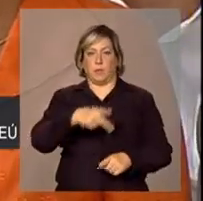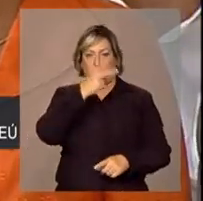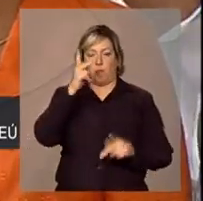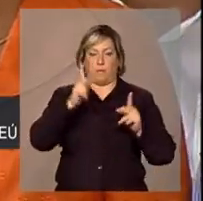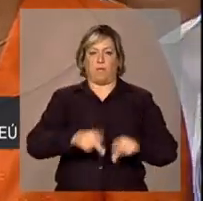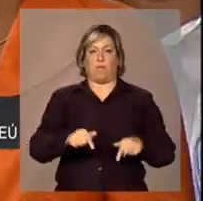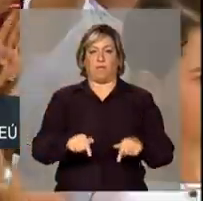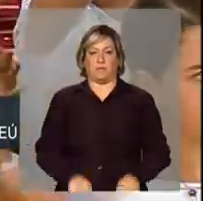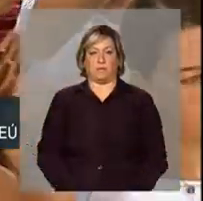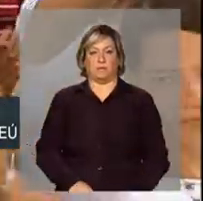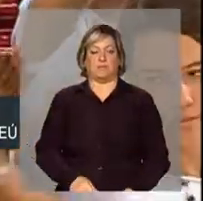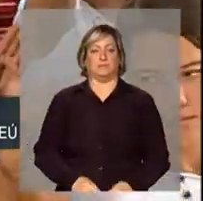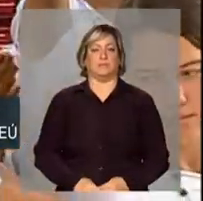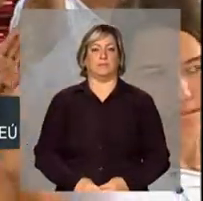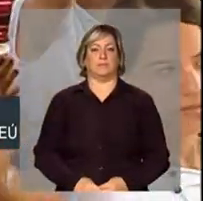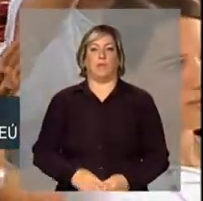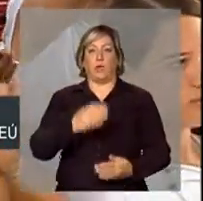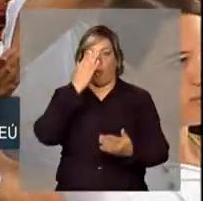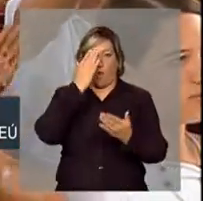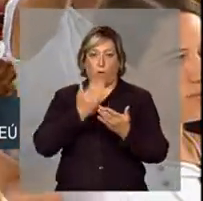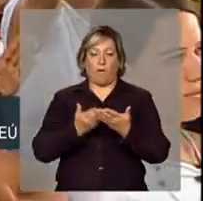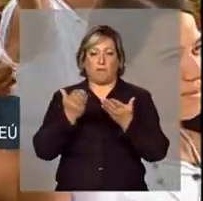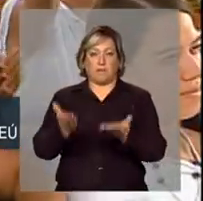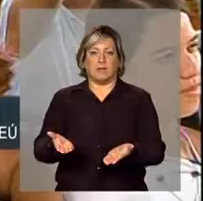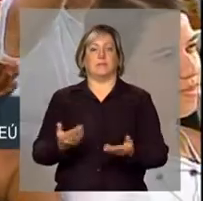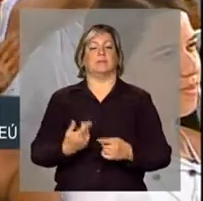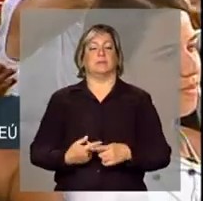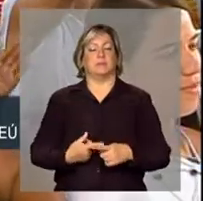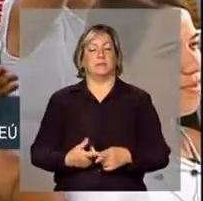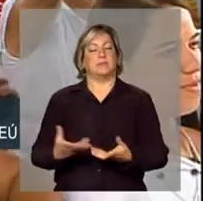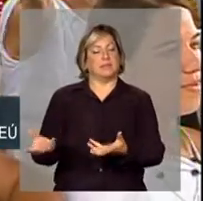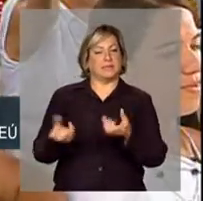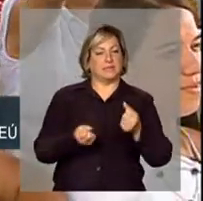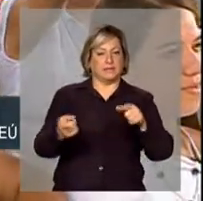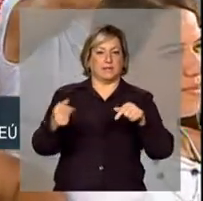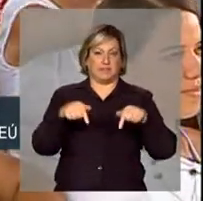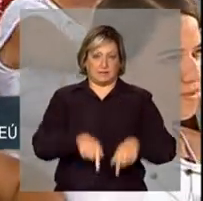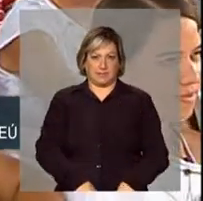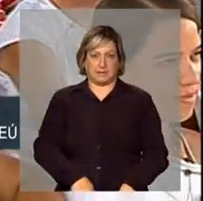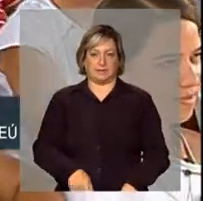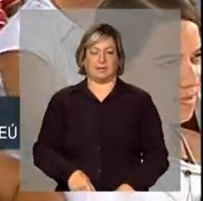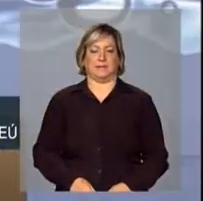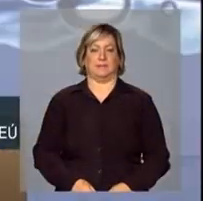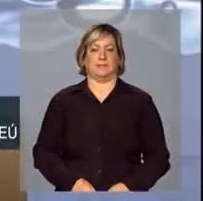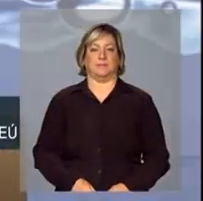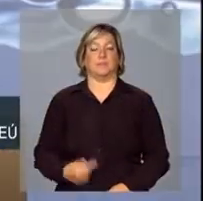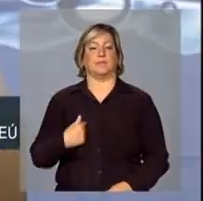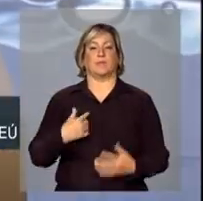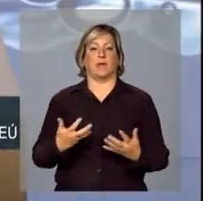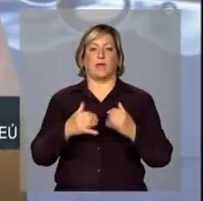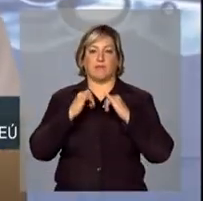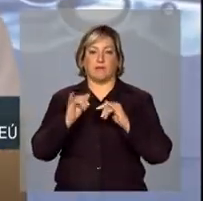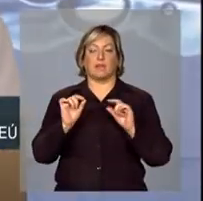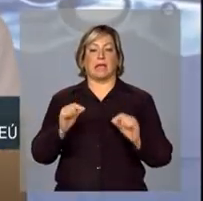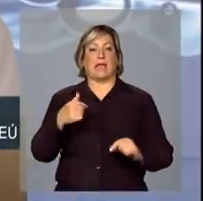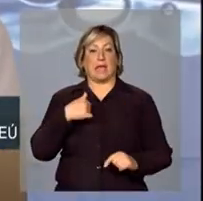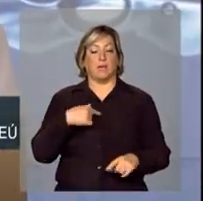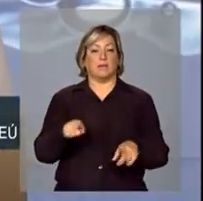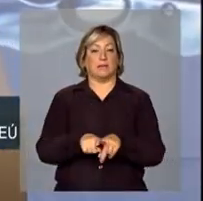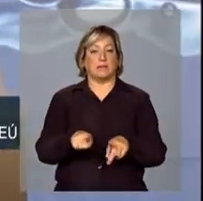povo. Lhe dá boas-vindas, lhe acolhe. Quero dizer que também eu e